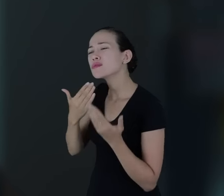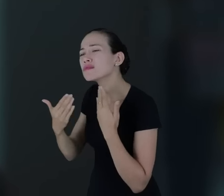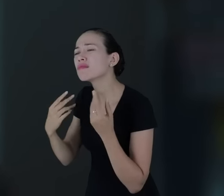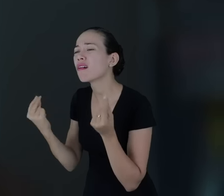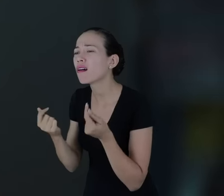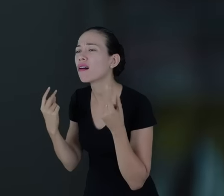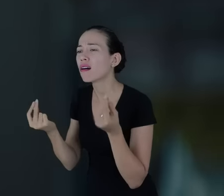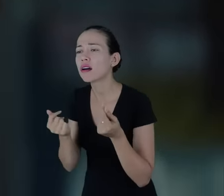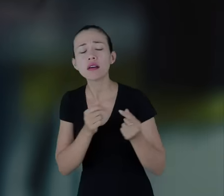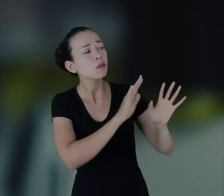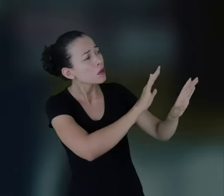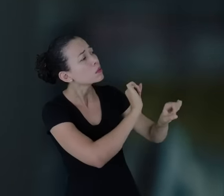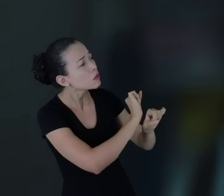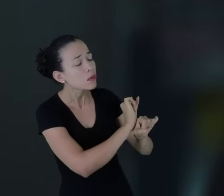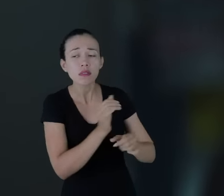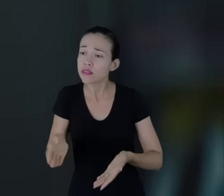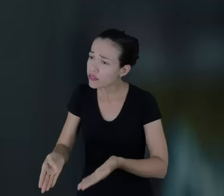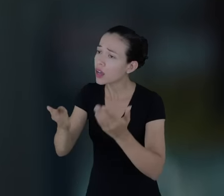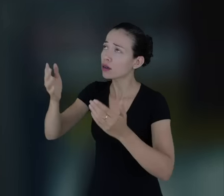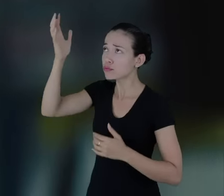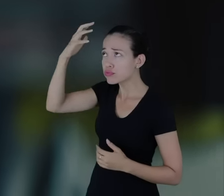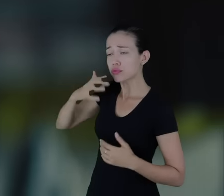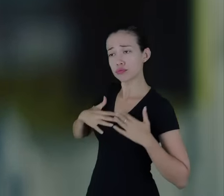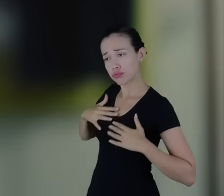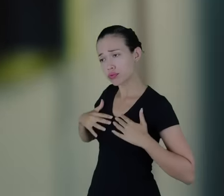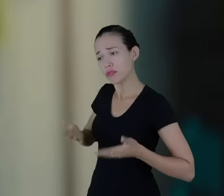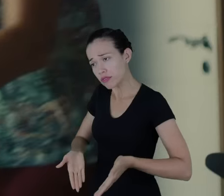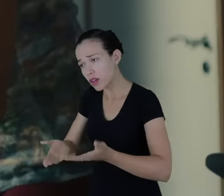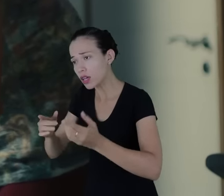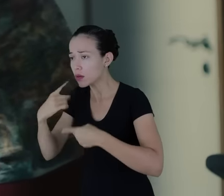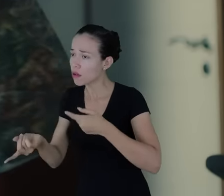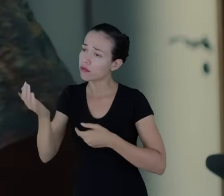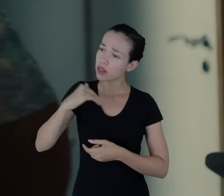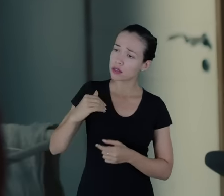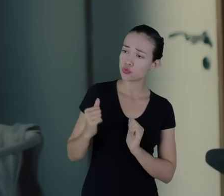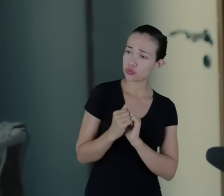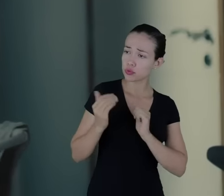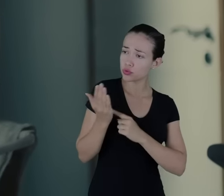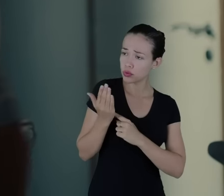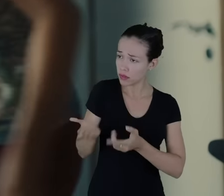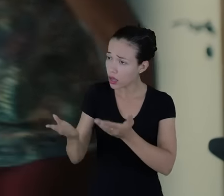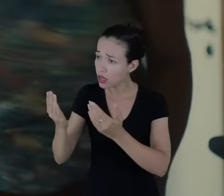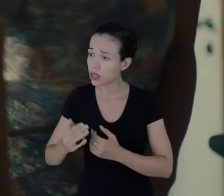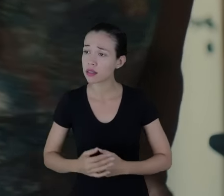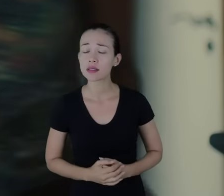fala? Eu te conheci aqui. Entra logo nesse banho, vem me ajudar, vem, por favor.